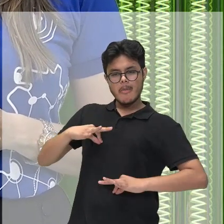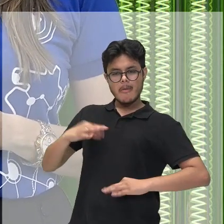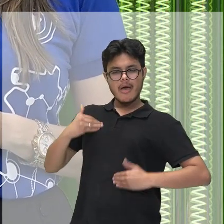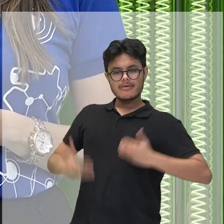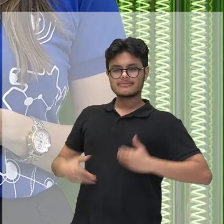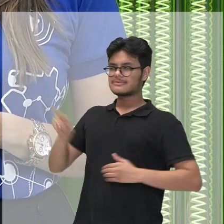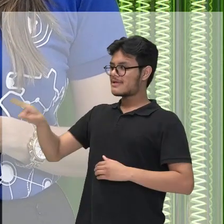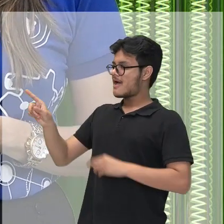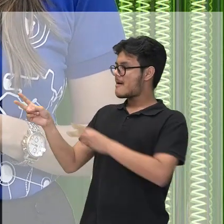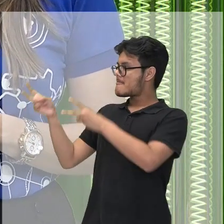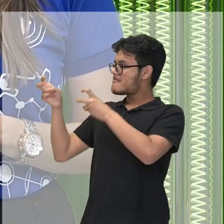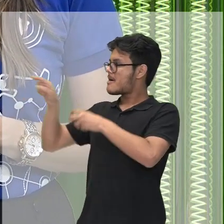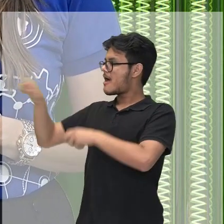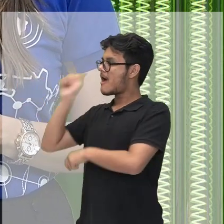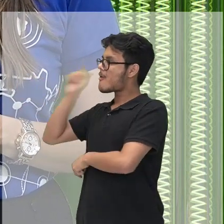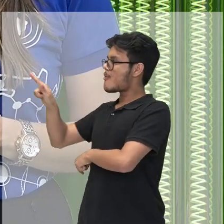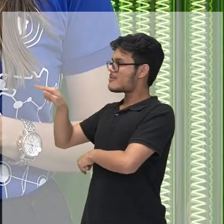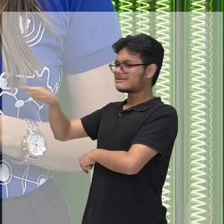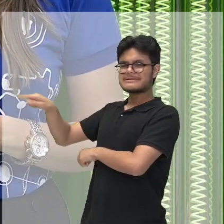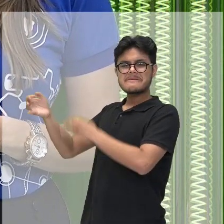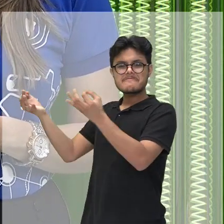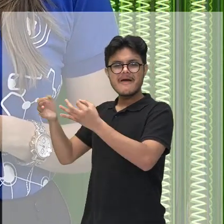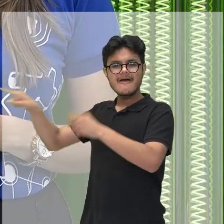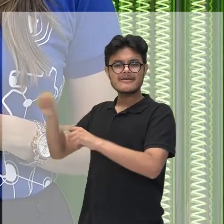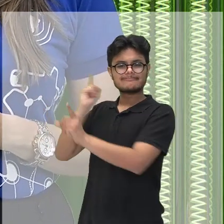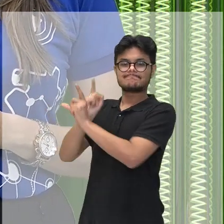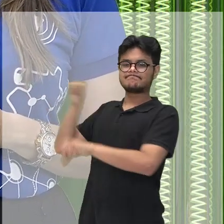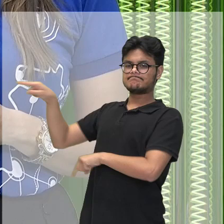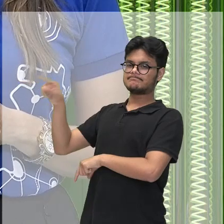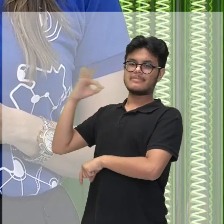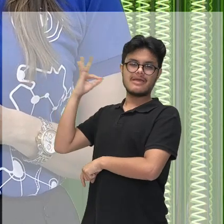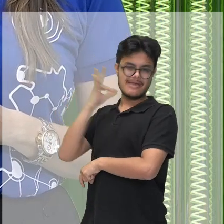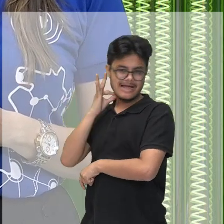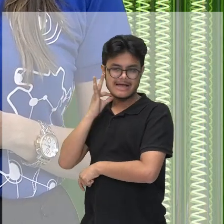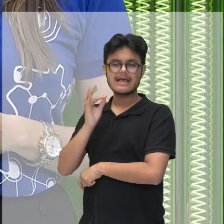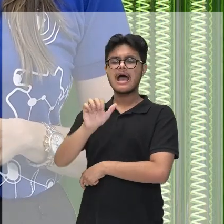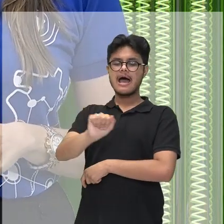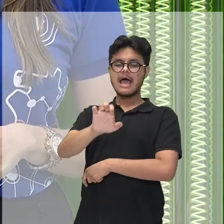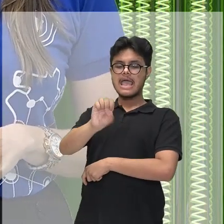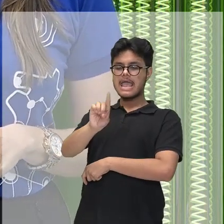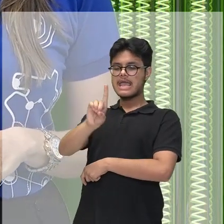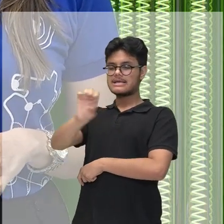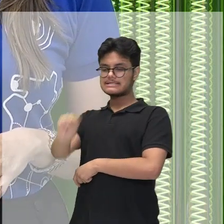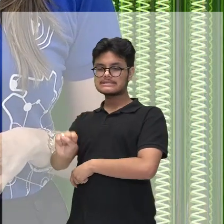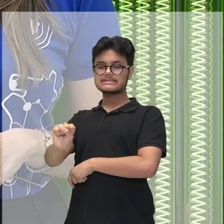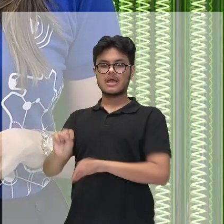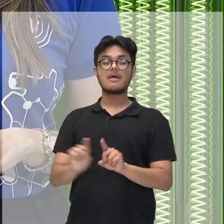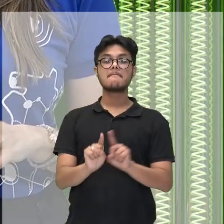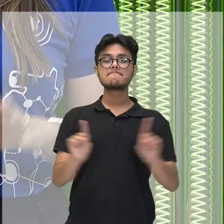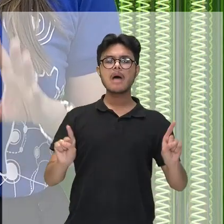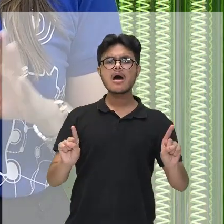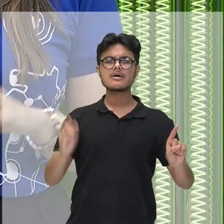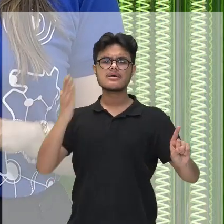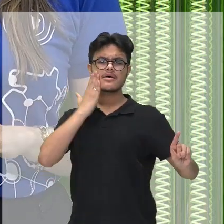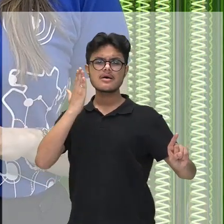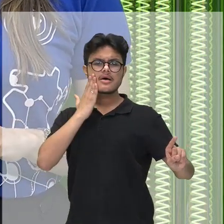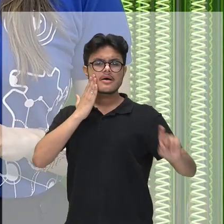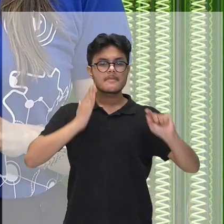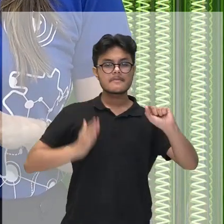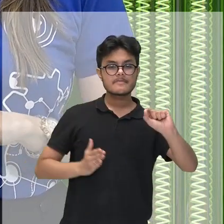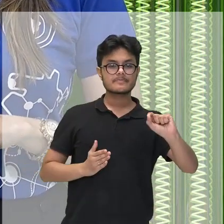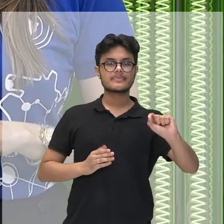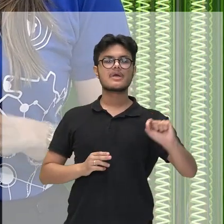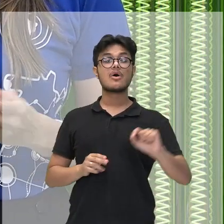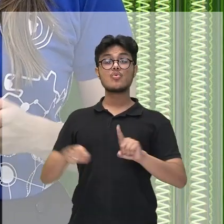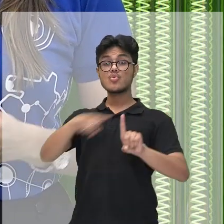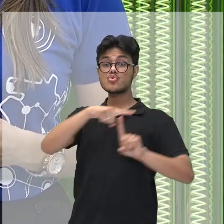gente consiga identificar bem o mosquito Aedes aegypti. Mas é importante a gente saber que esse